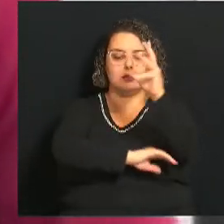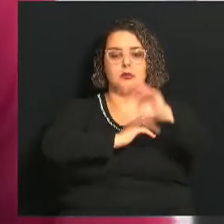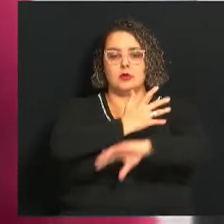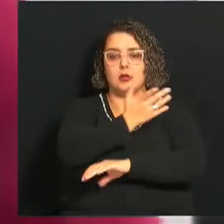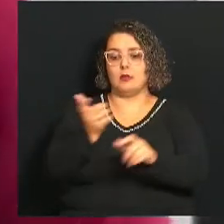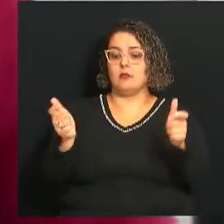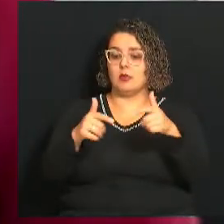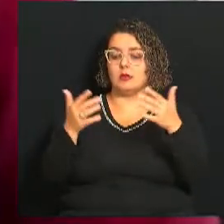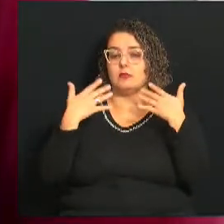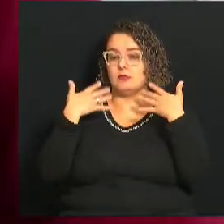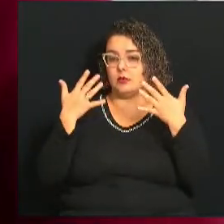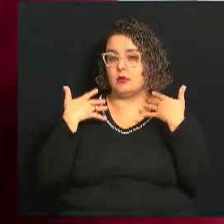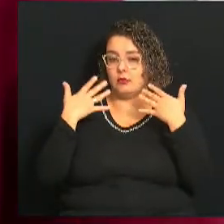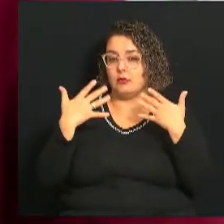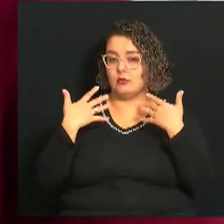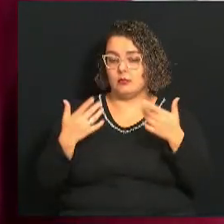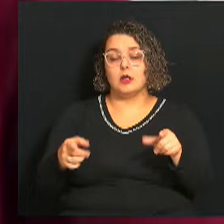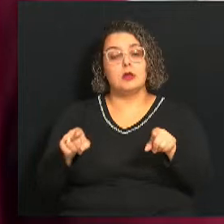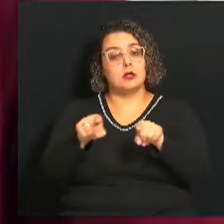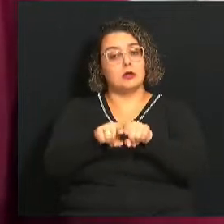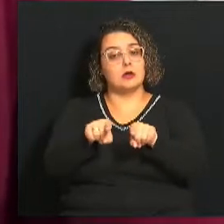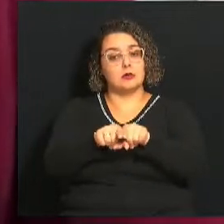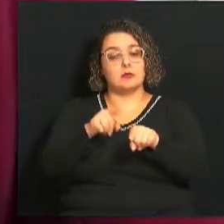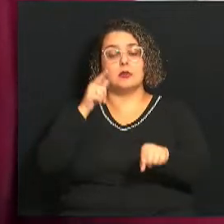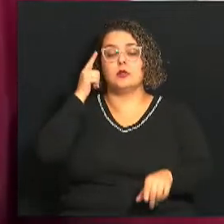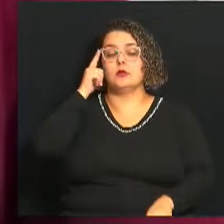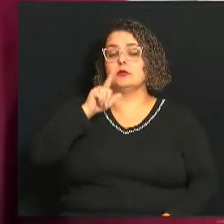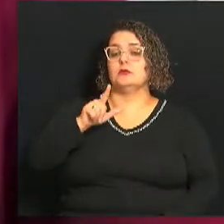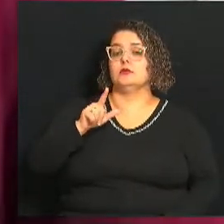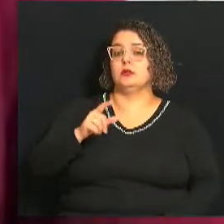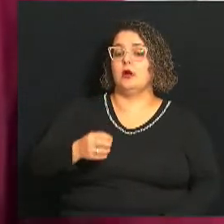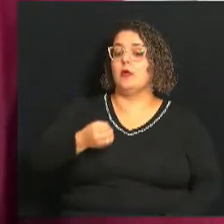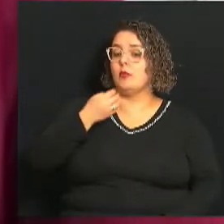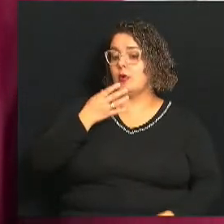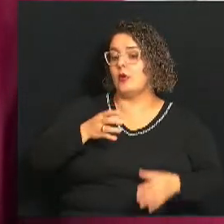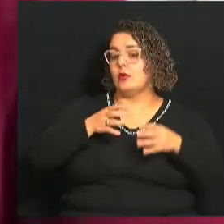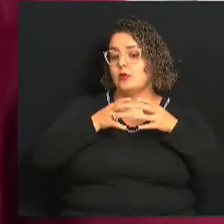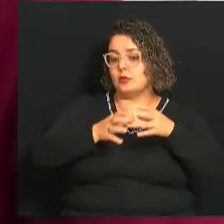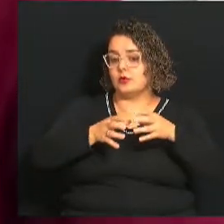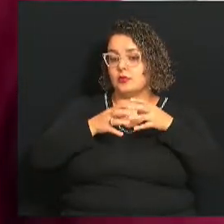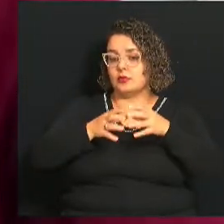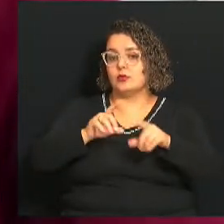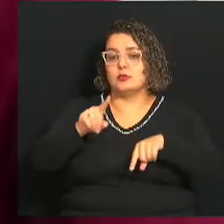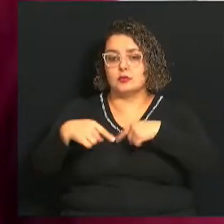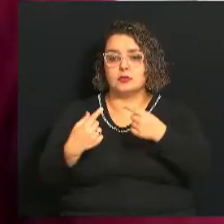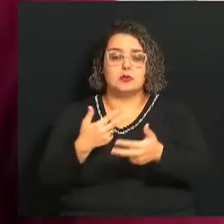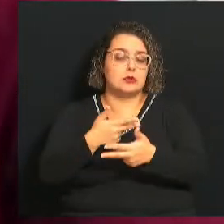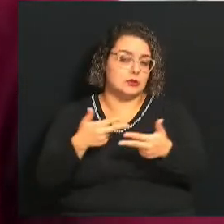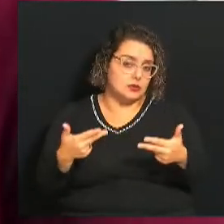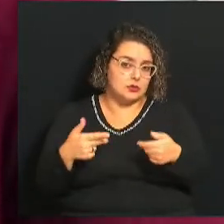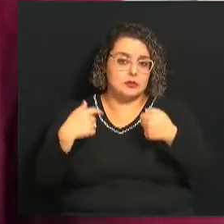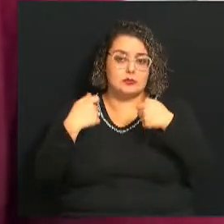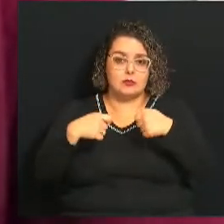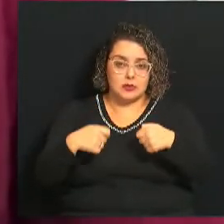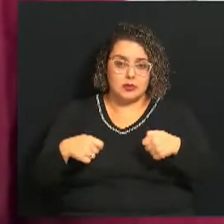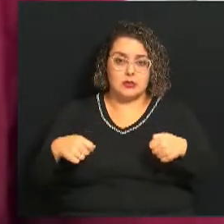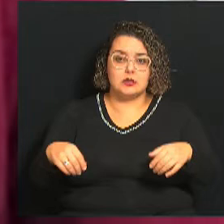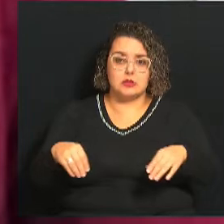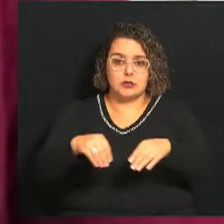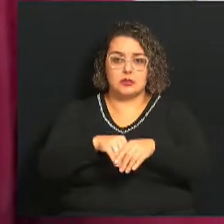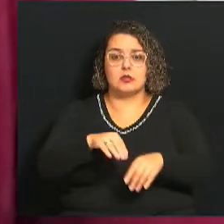Mas também que consigamos aí essa boa convivência com todos os outros elementos que nós temos, quer